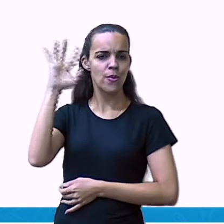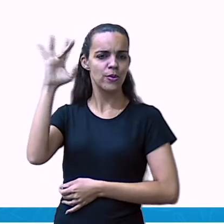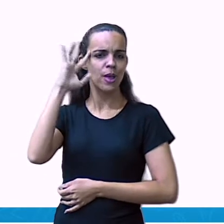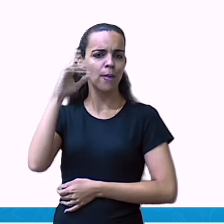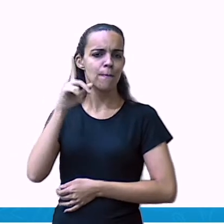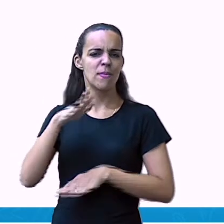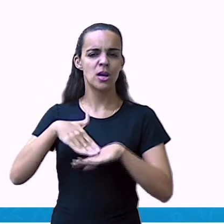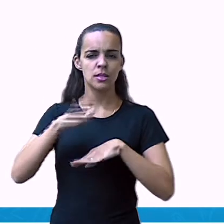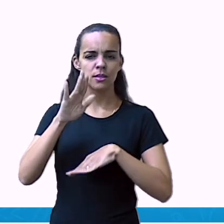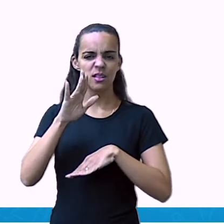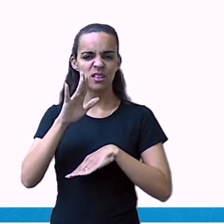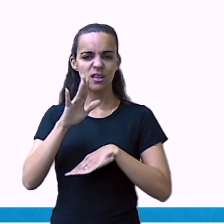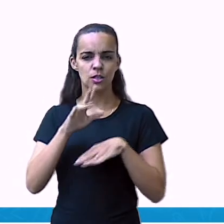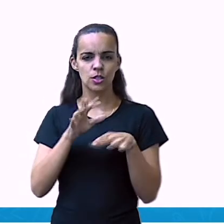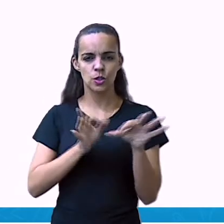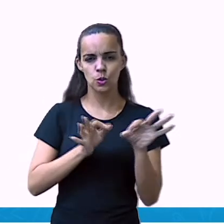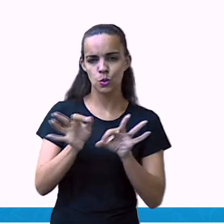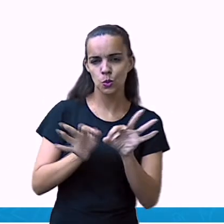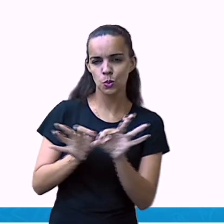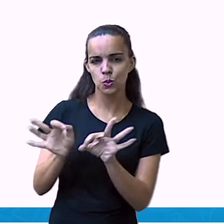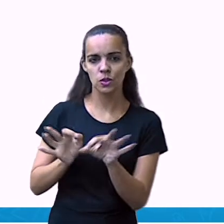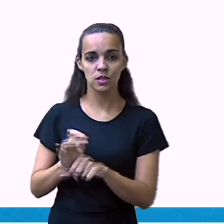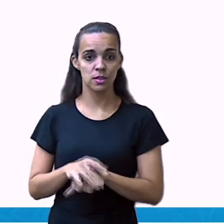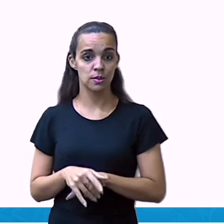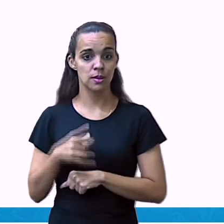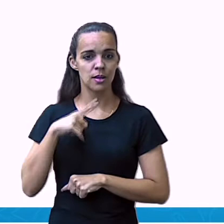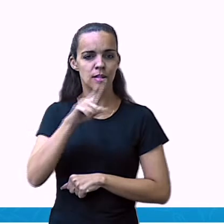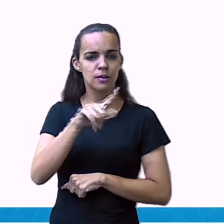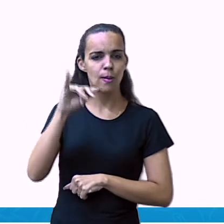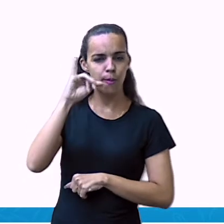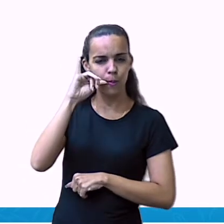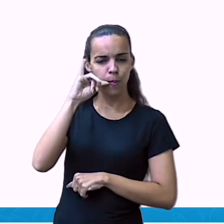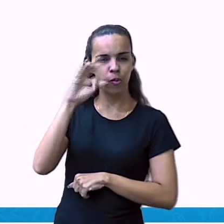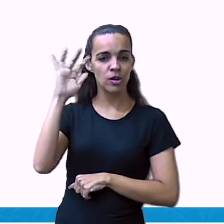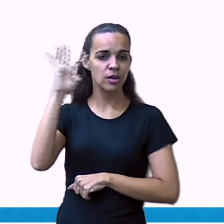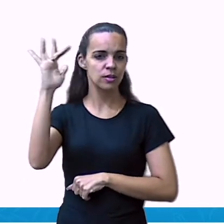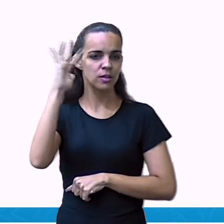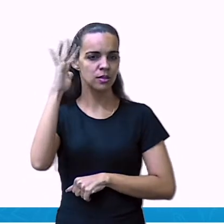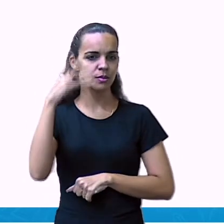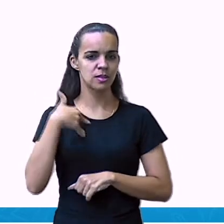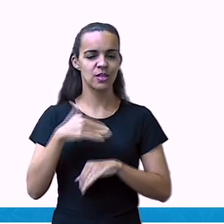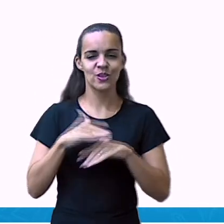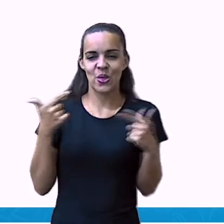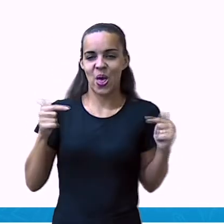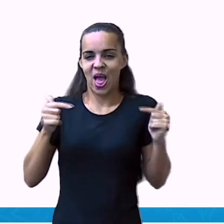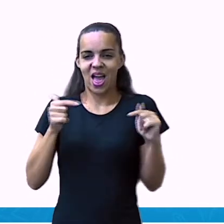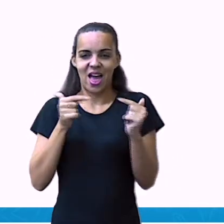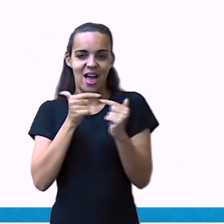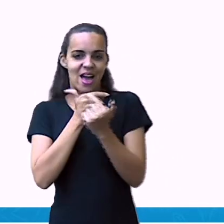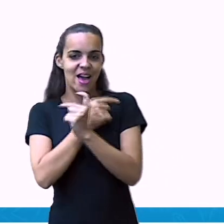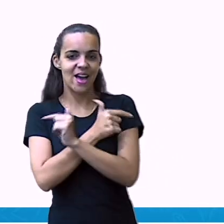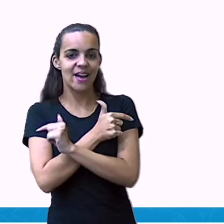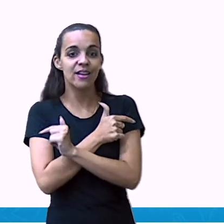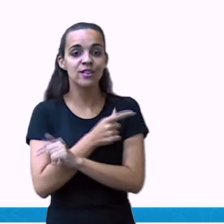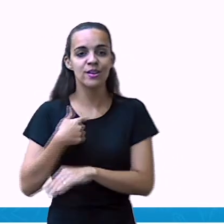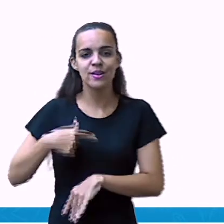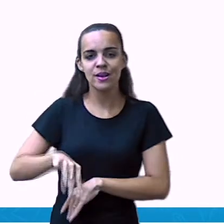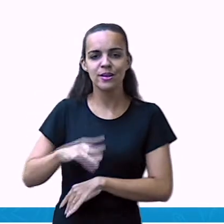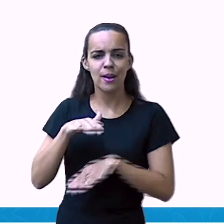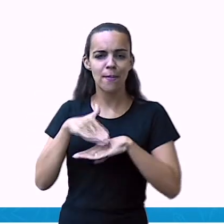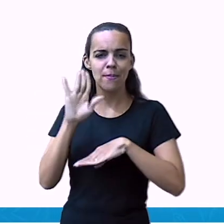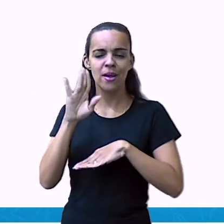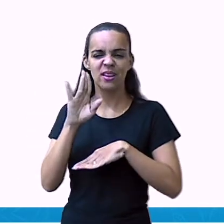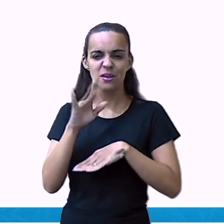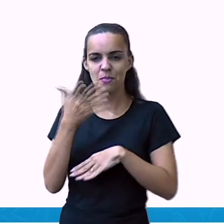sonho é mais serelepe. Saci em seu sonho é bem mais risonho, é bem